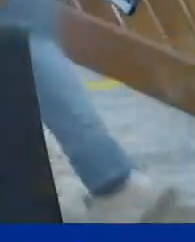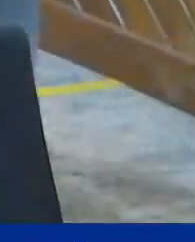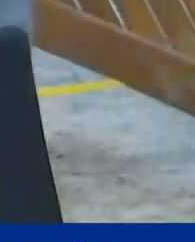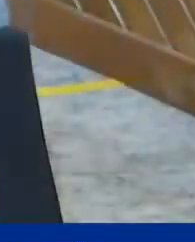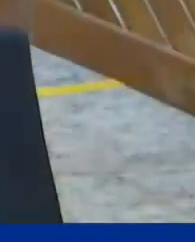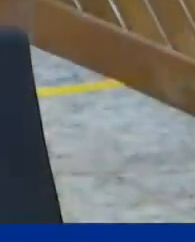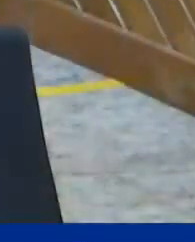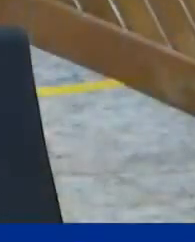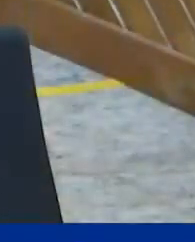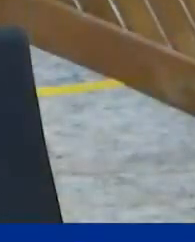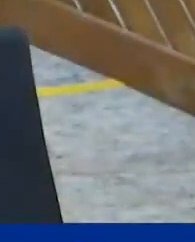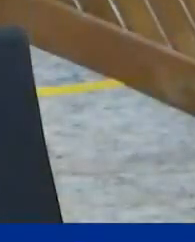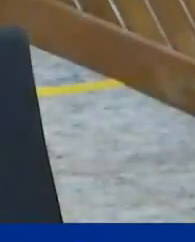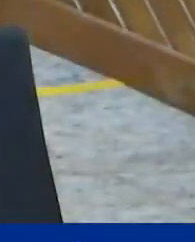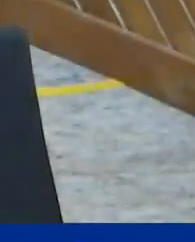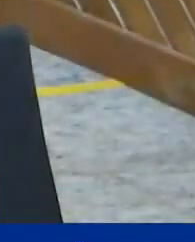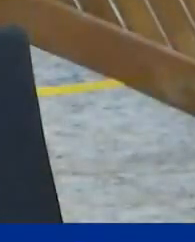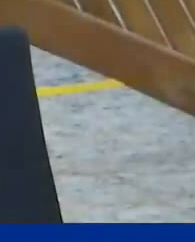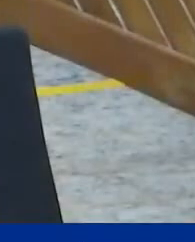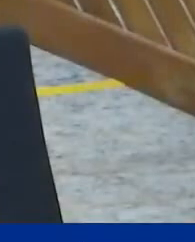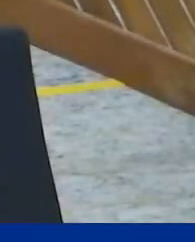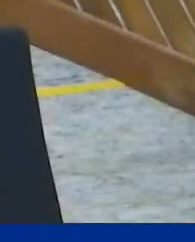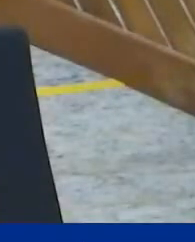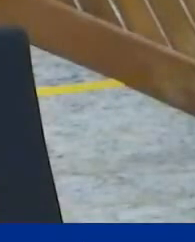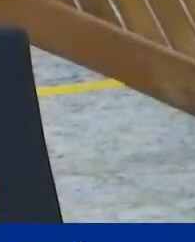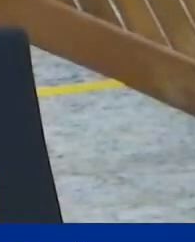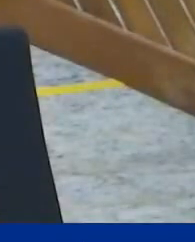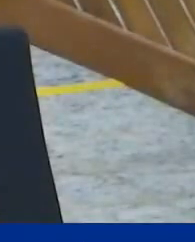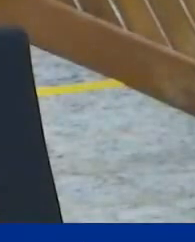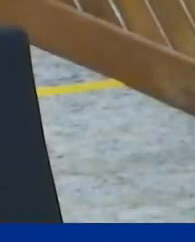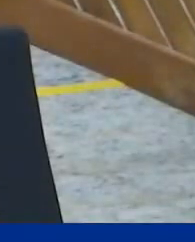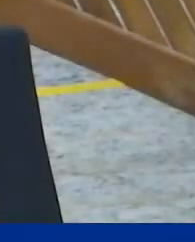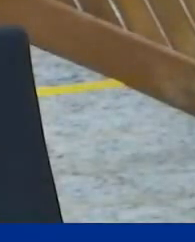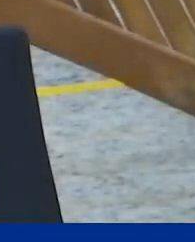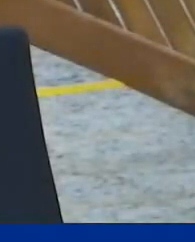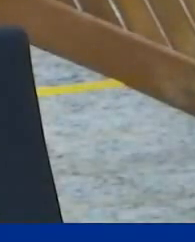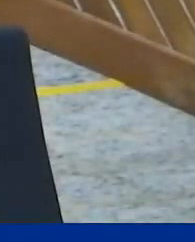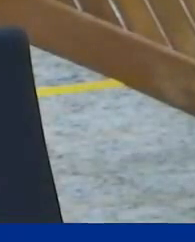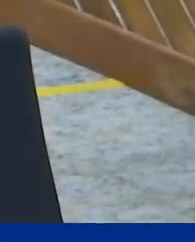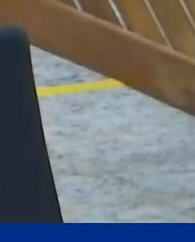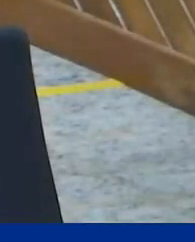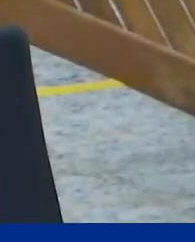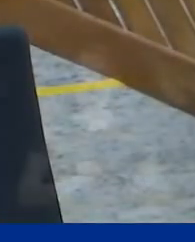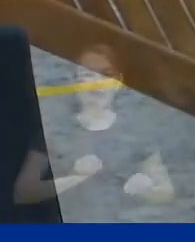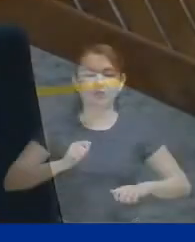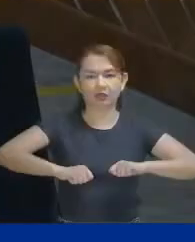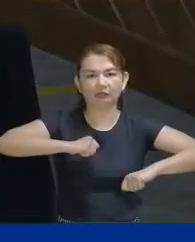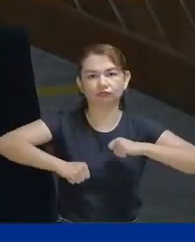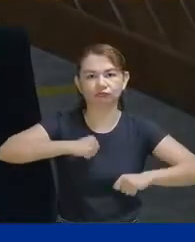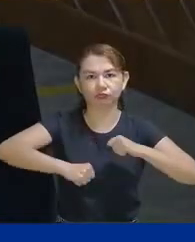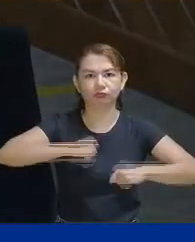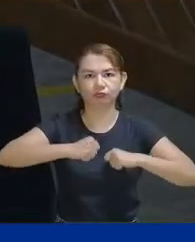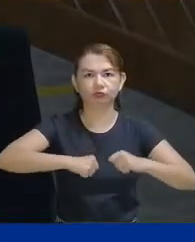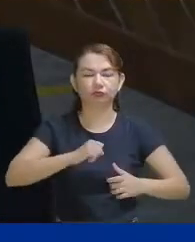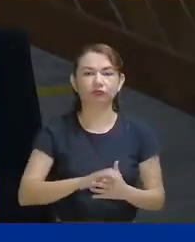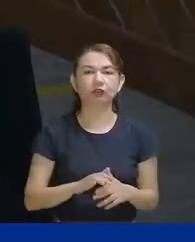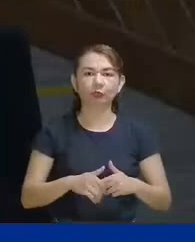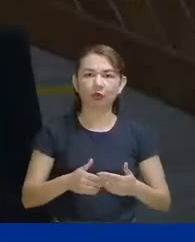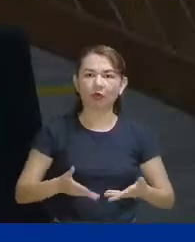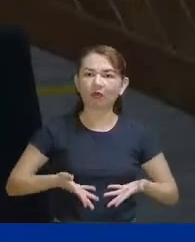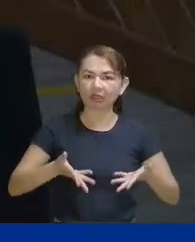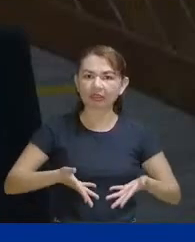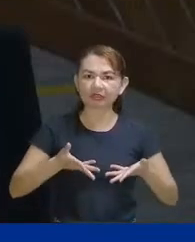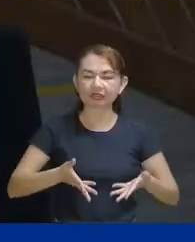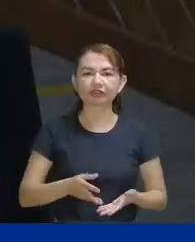começou na natação no ano de 2018, mas migrou para o atletismo por incentivo do técnico